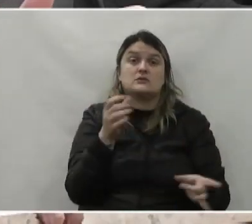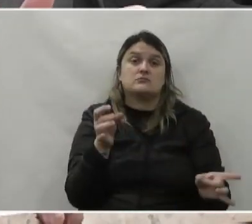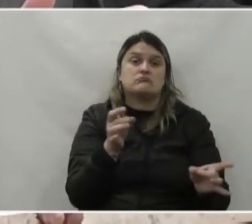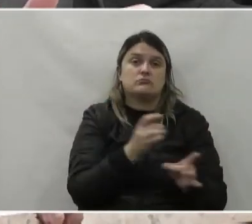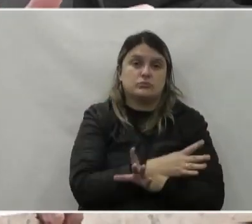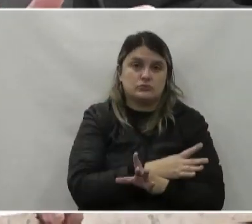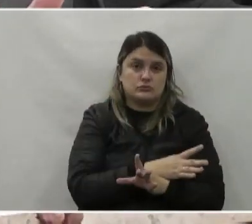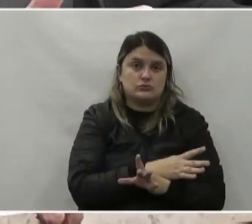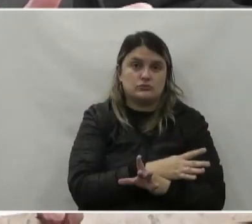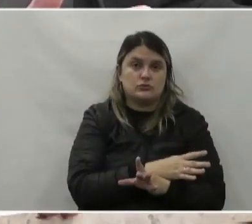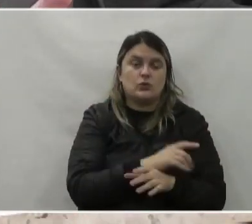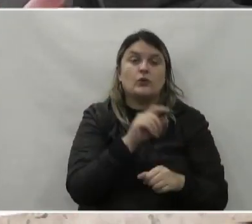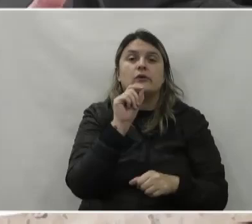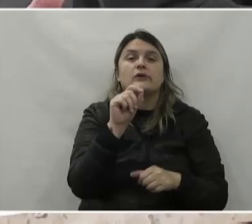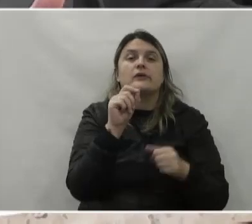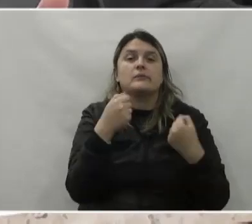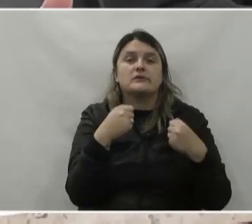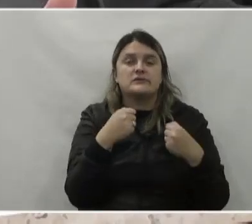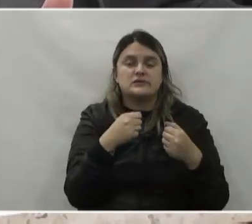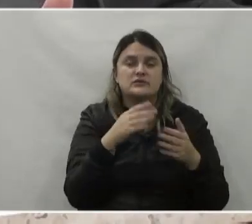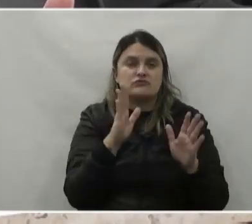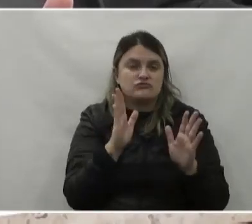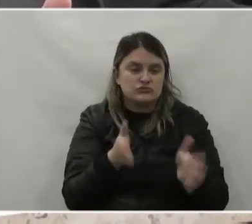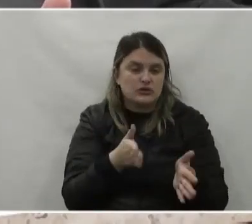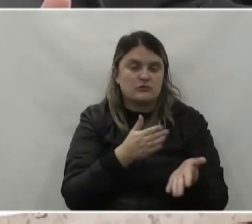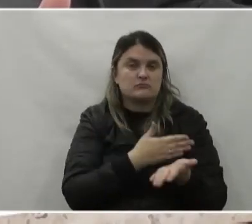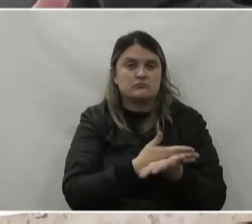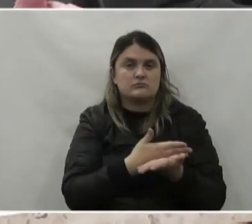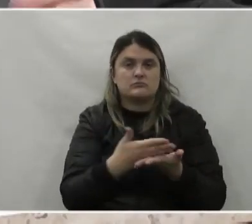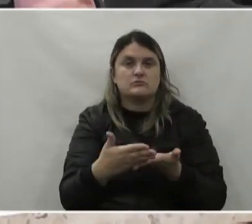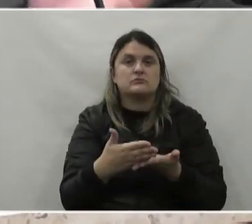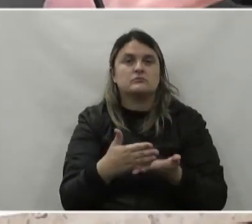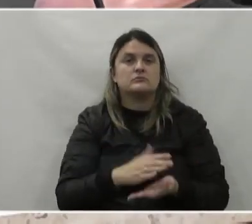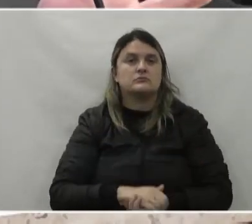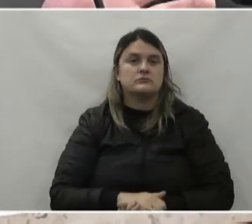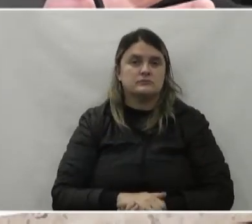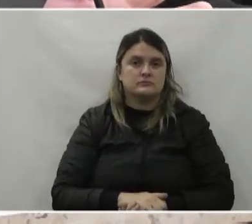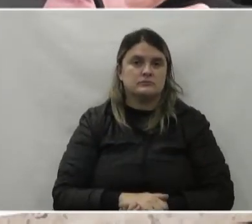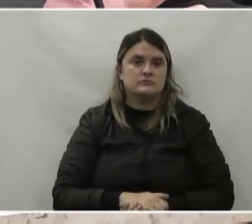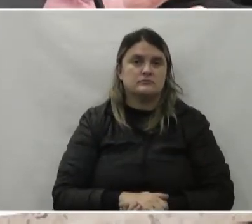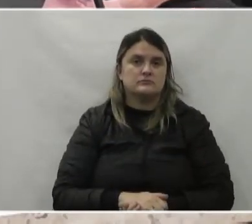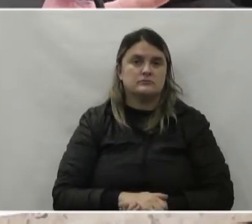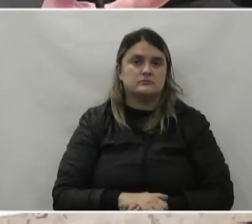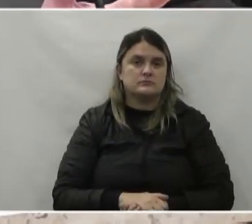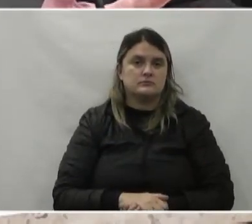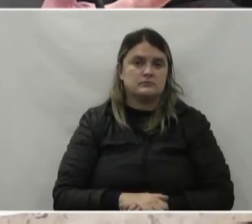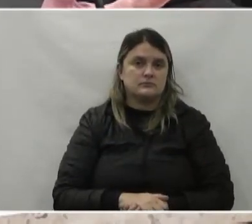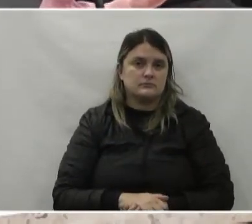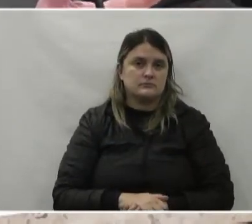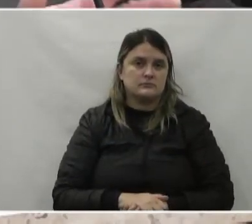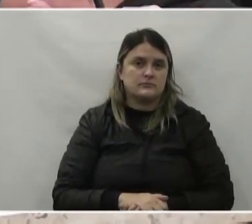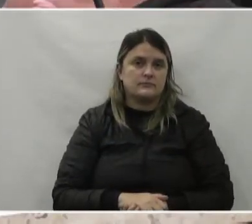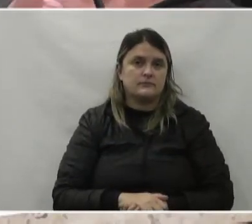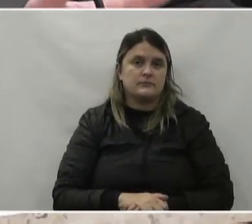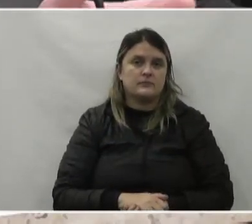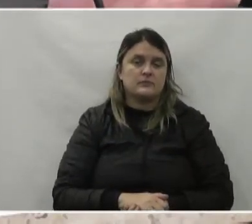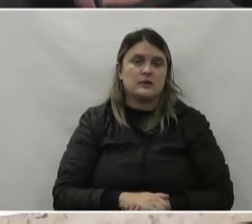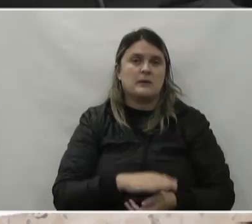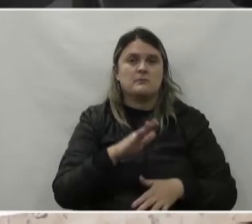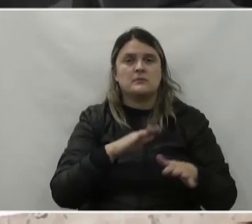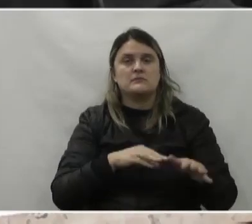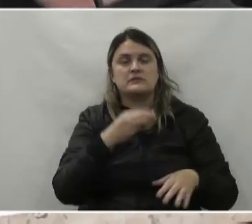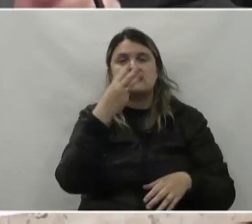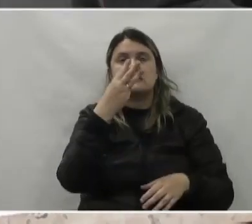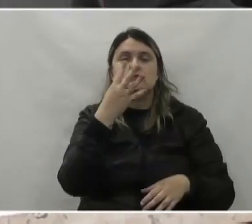ajeitado, né? O que tinha que ser ajeitado. Impossível. Passou pelo executivo lá, 3, 4